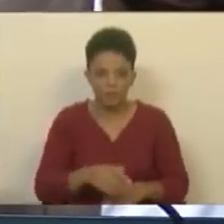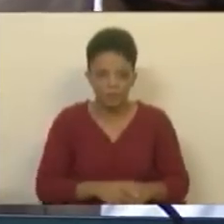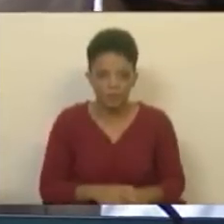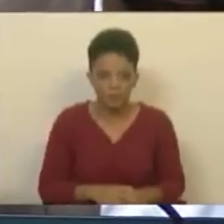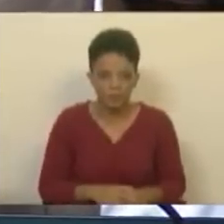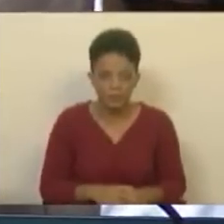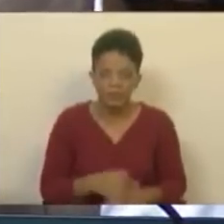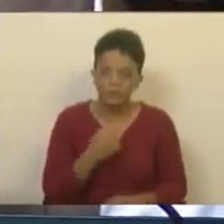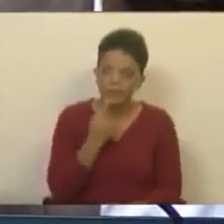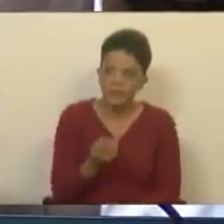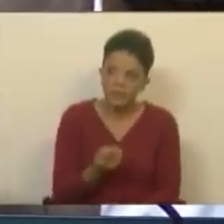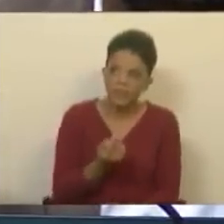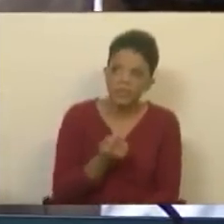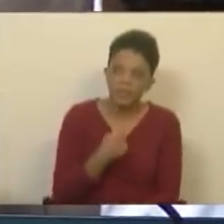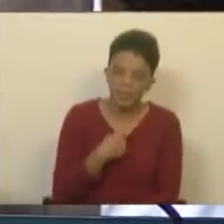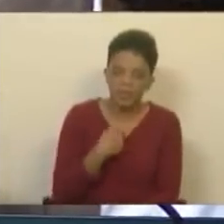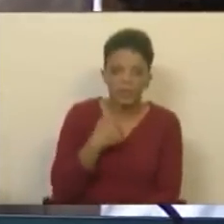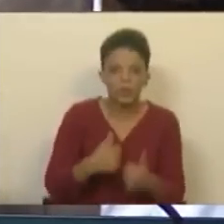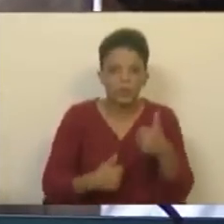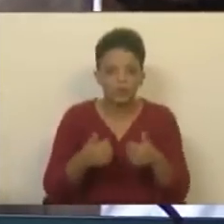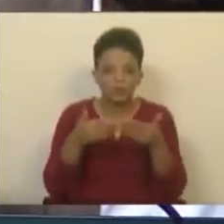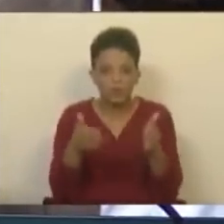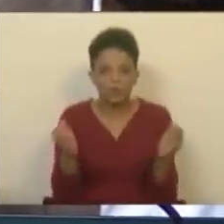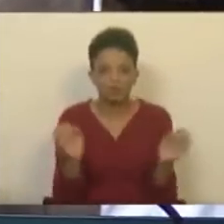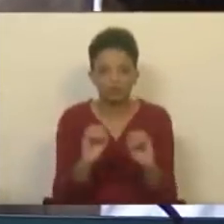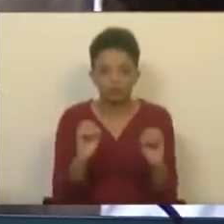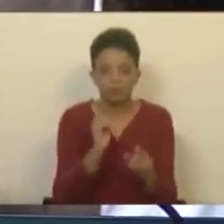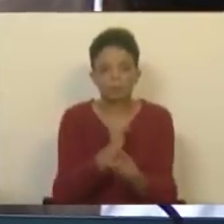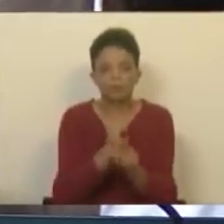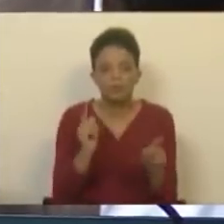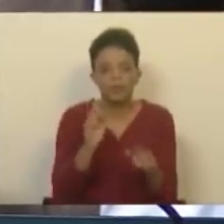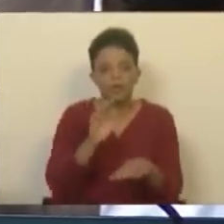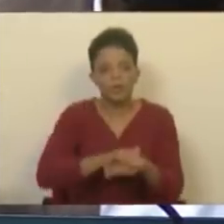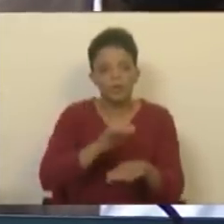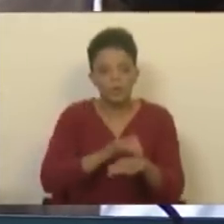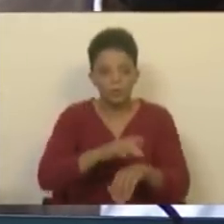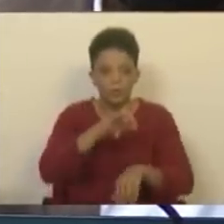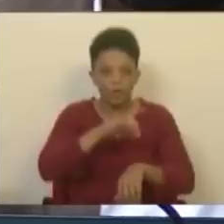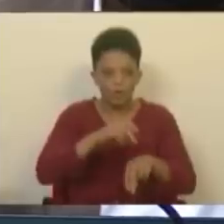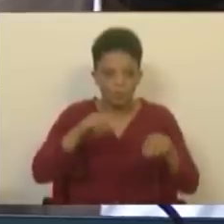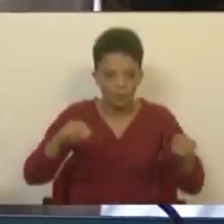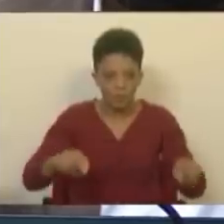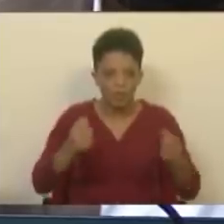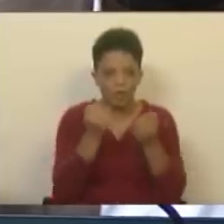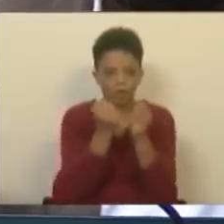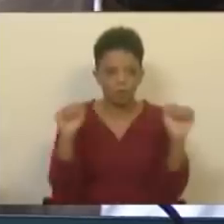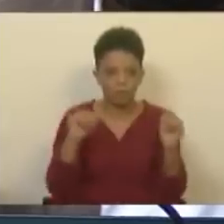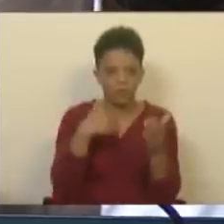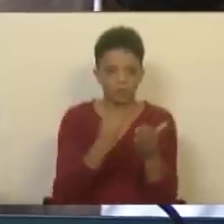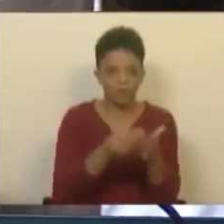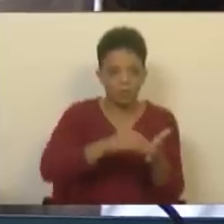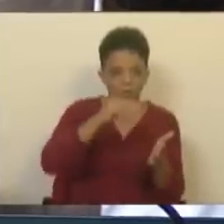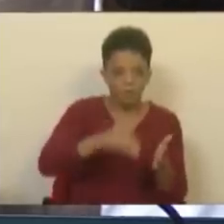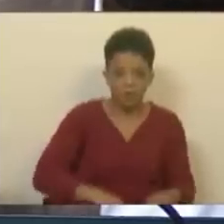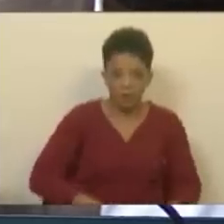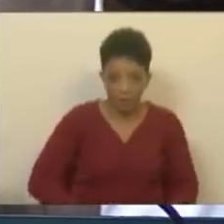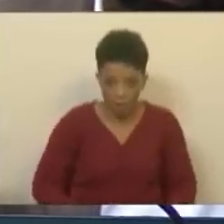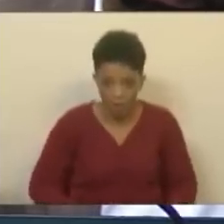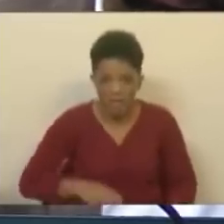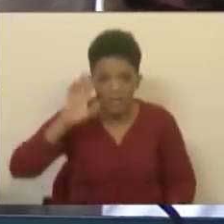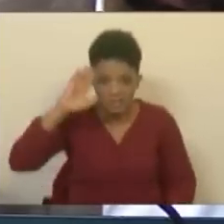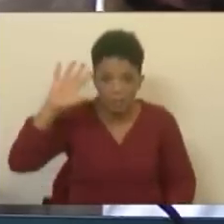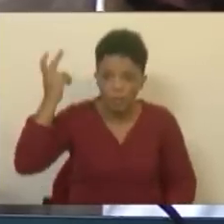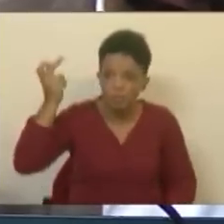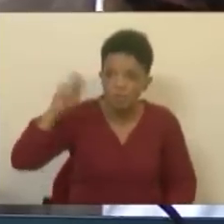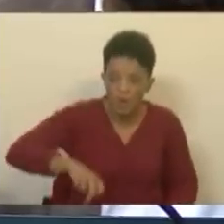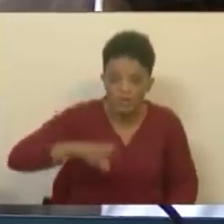dar vai dizer que não está neste concurso de abertura porque vai dar aos hospitais a autonomia para contratar muito bem sabe quando é que isso